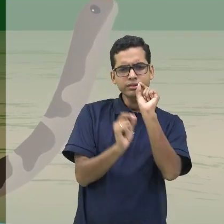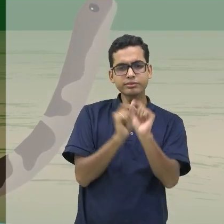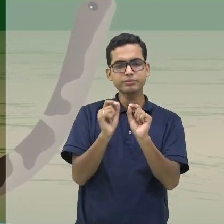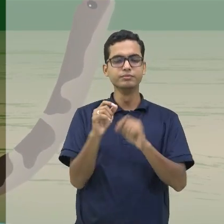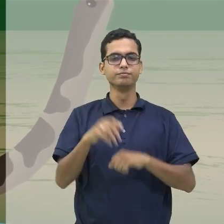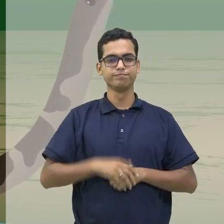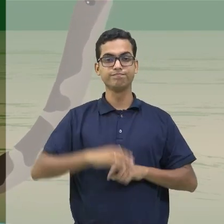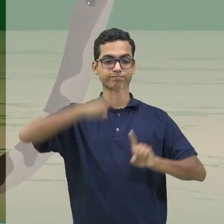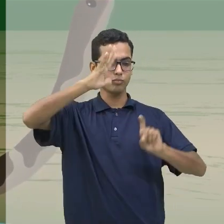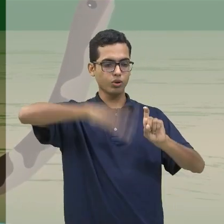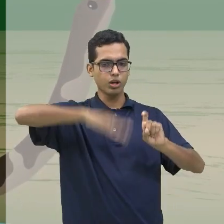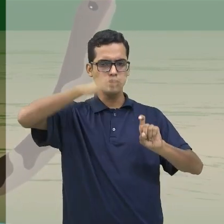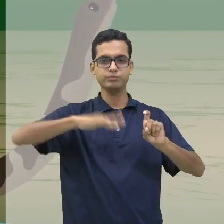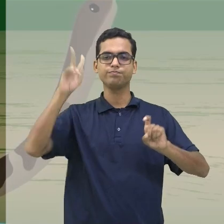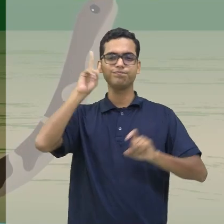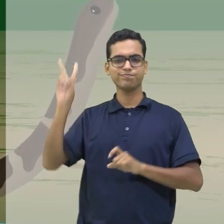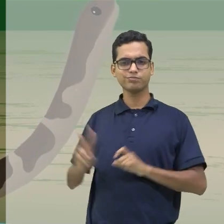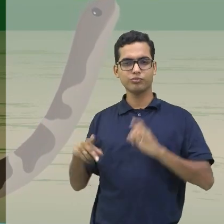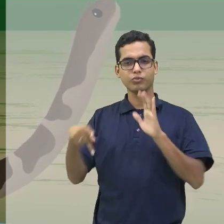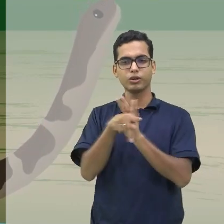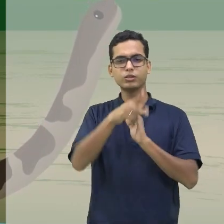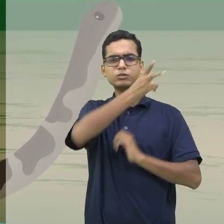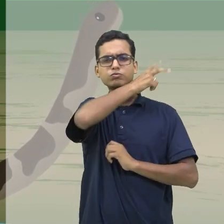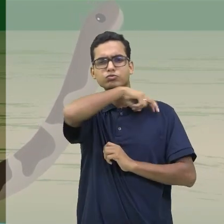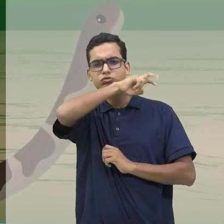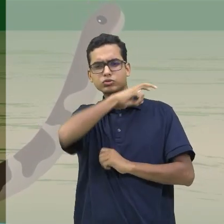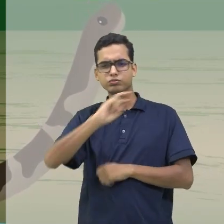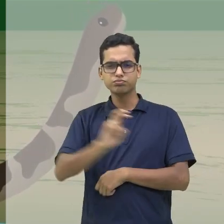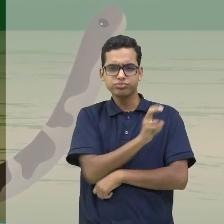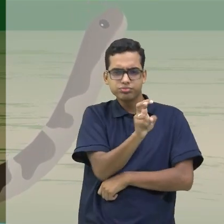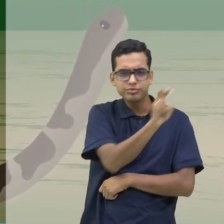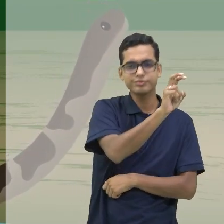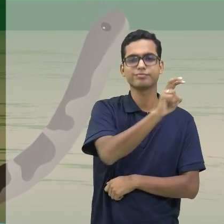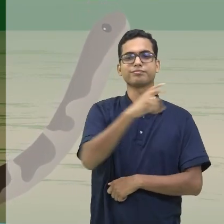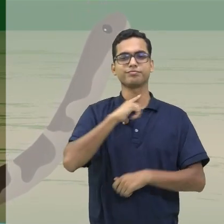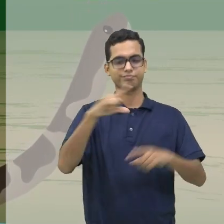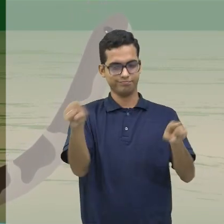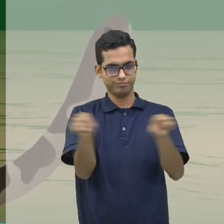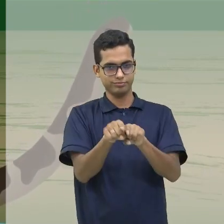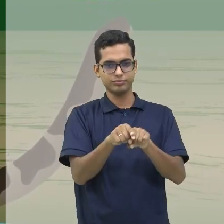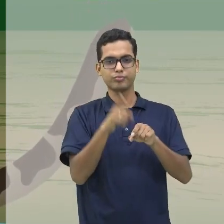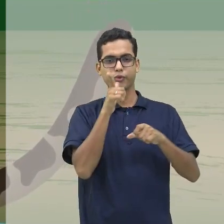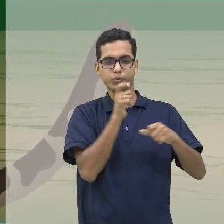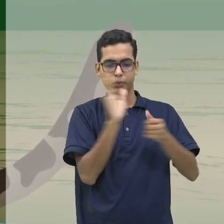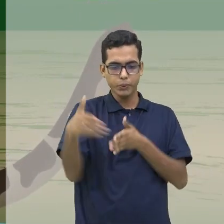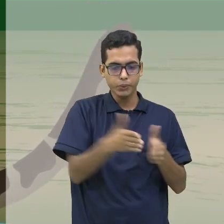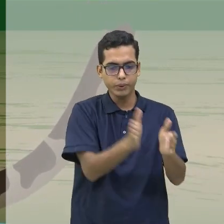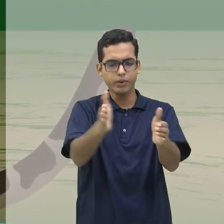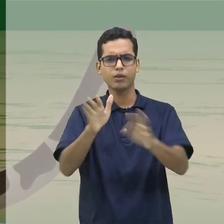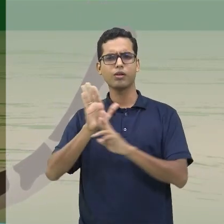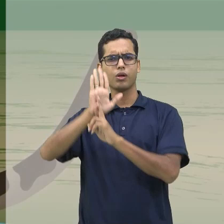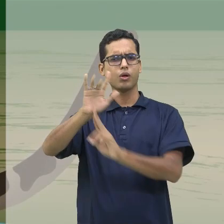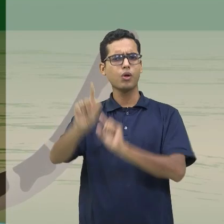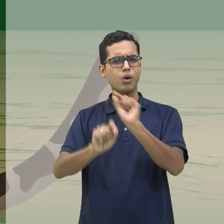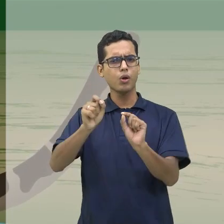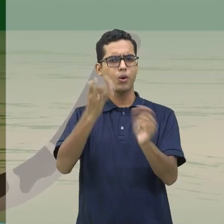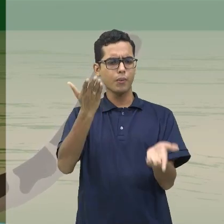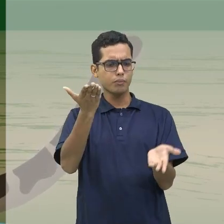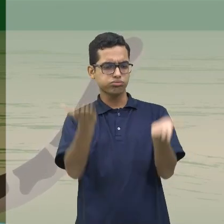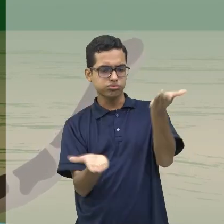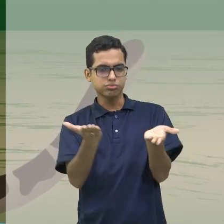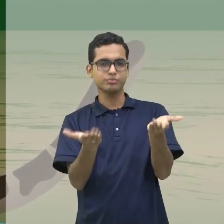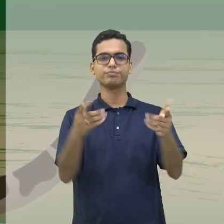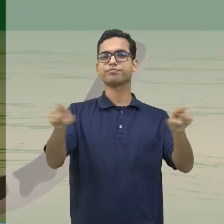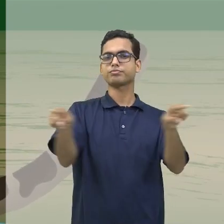cobra grande, que é o espírito dos rios, representa o equilíbrio, e a força